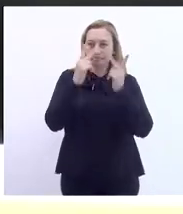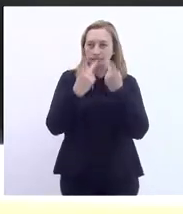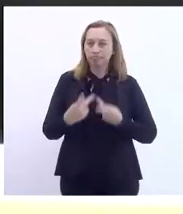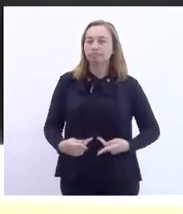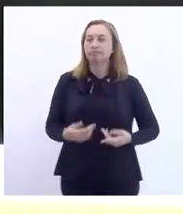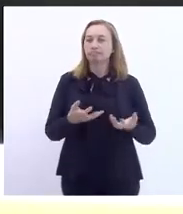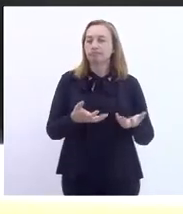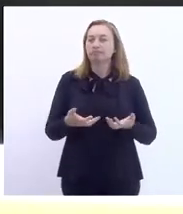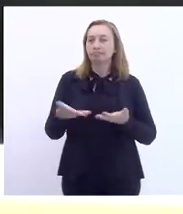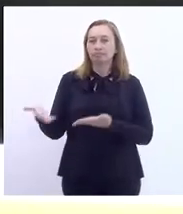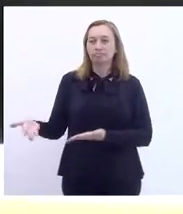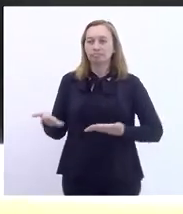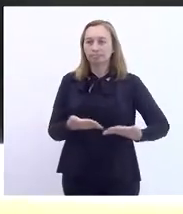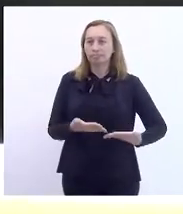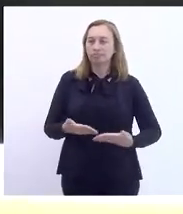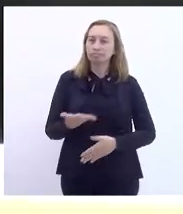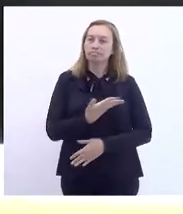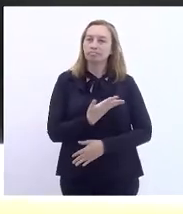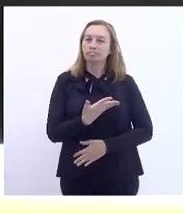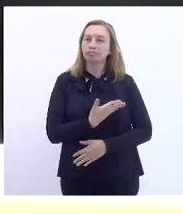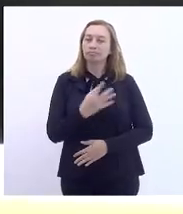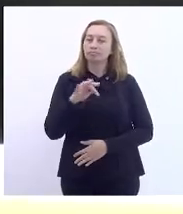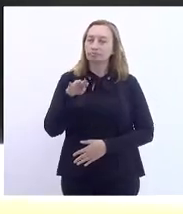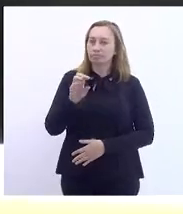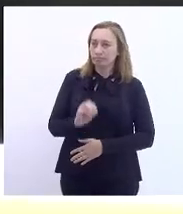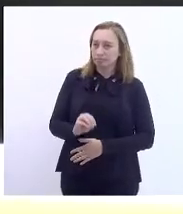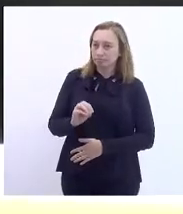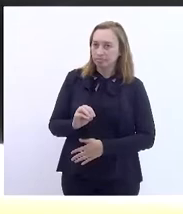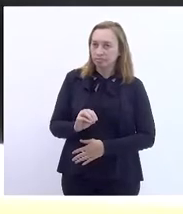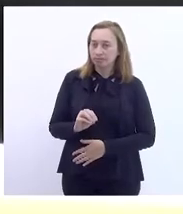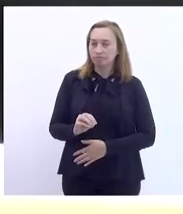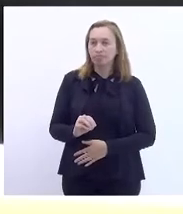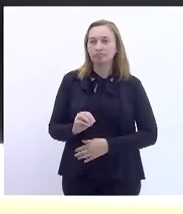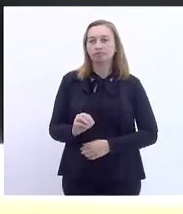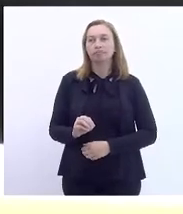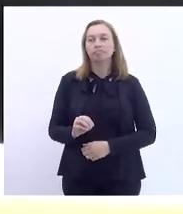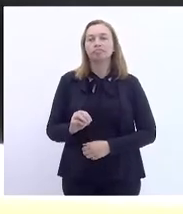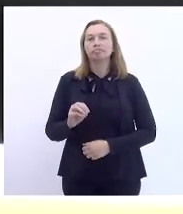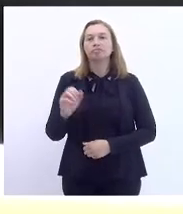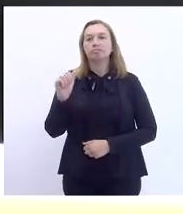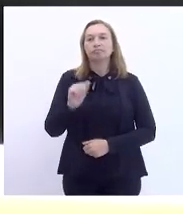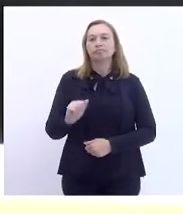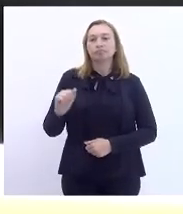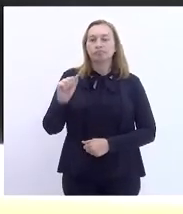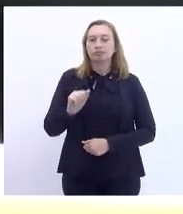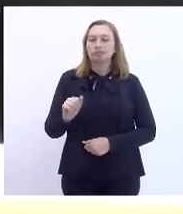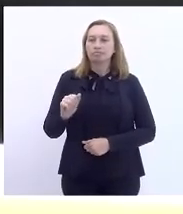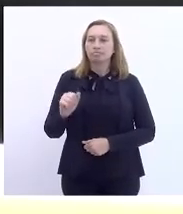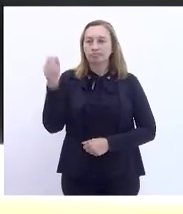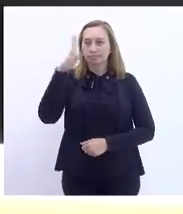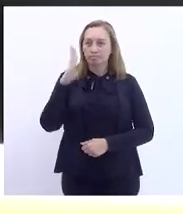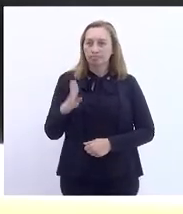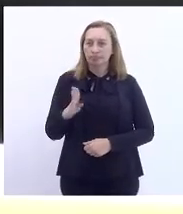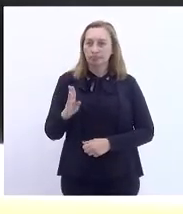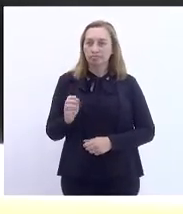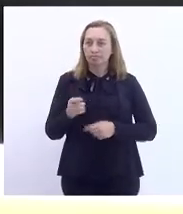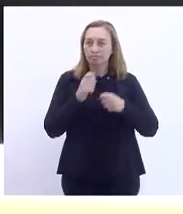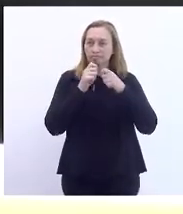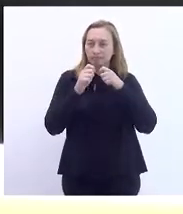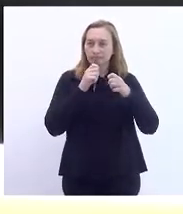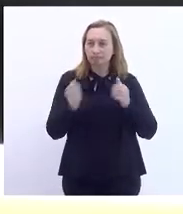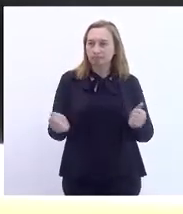quero convidar ao nosso companheiro Francisco Teixeira da Associação Brasileira de imprensa para compor a mesa